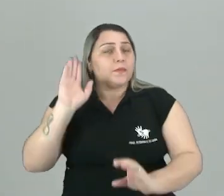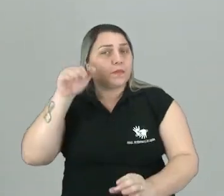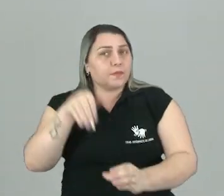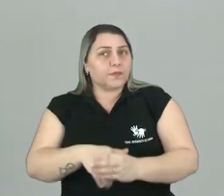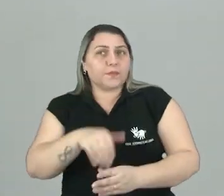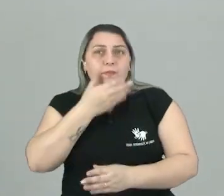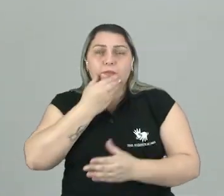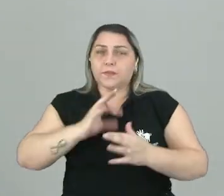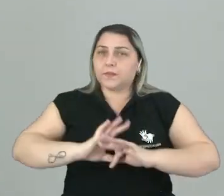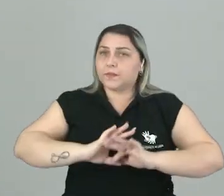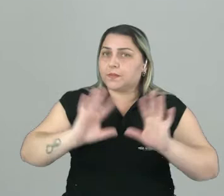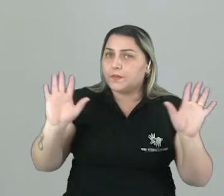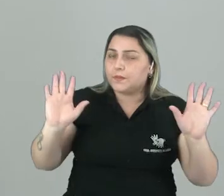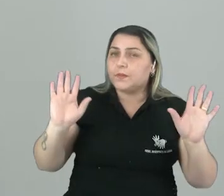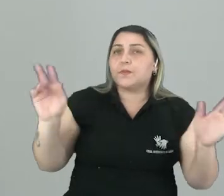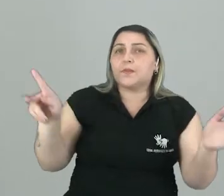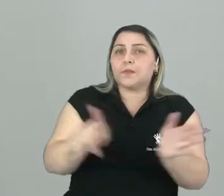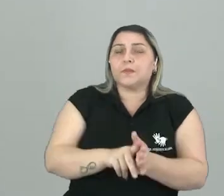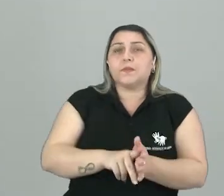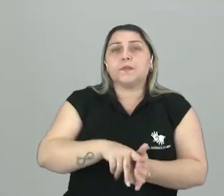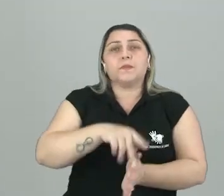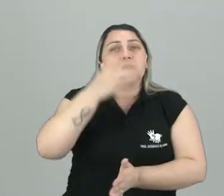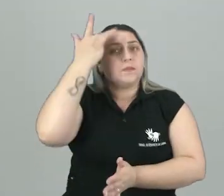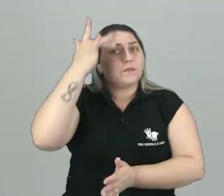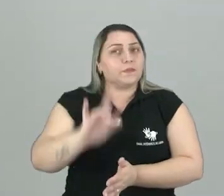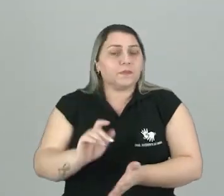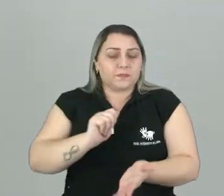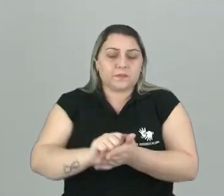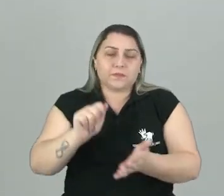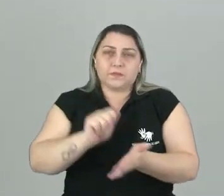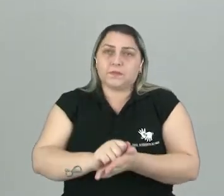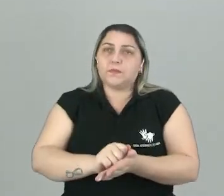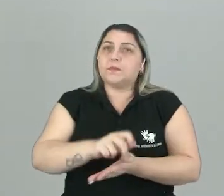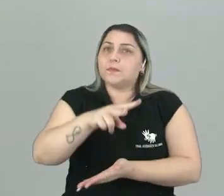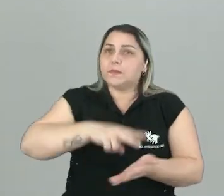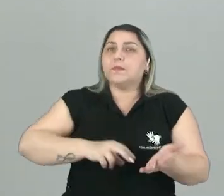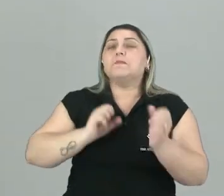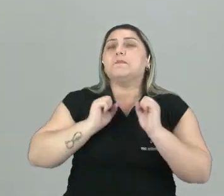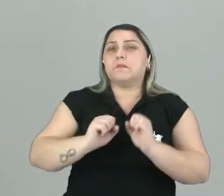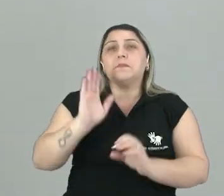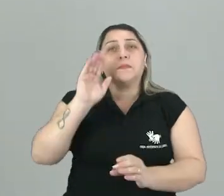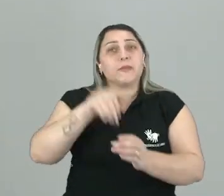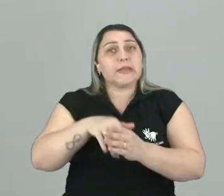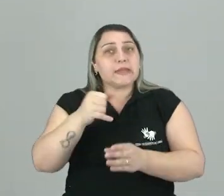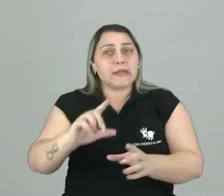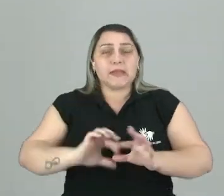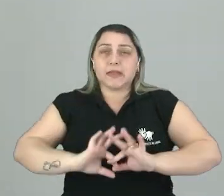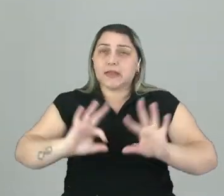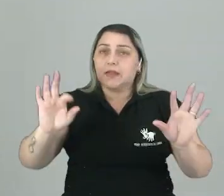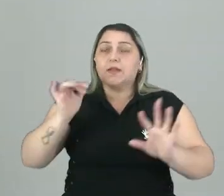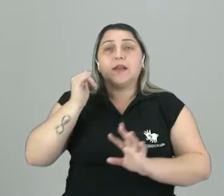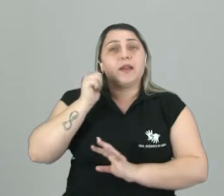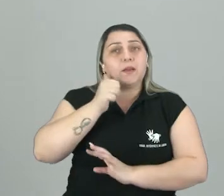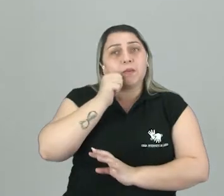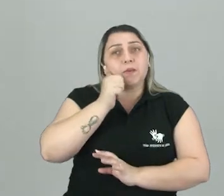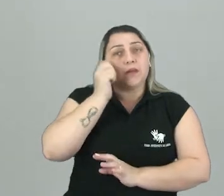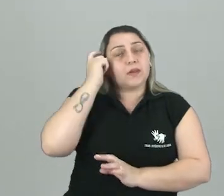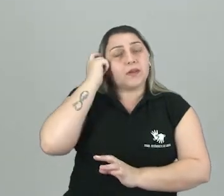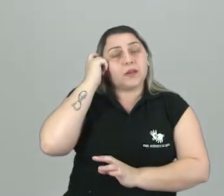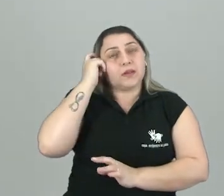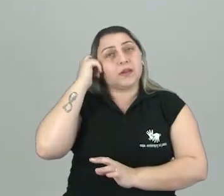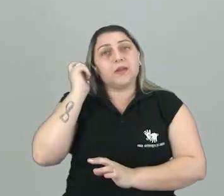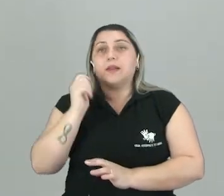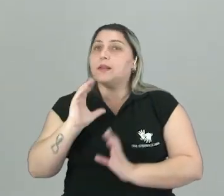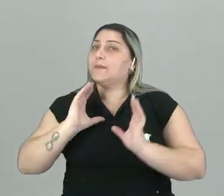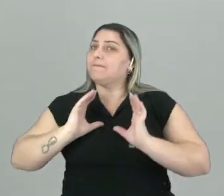homens livres. Inclusive os próprios analfabetos que eram livres também poderiam votar, certo? As mulheres, gente, elas não eram nem